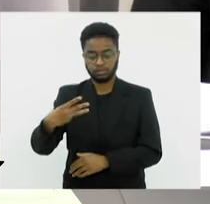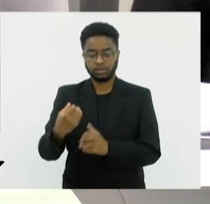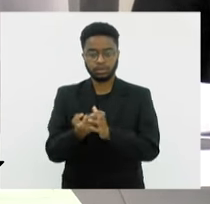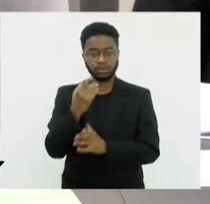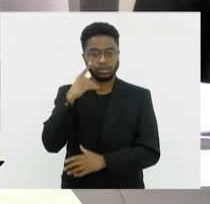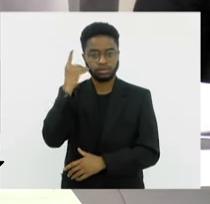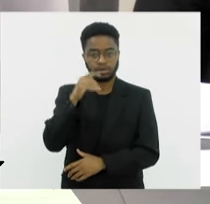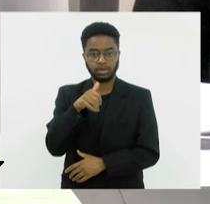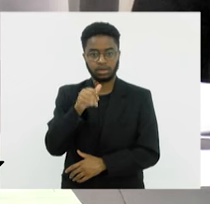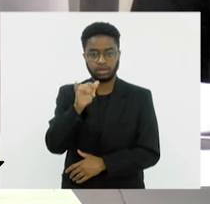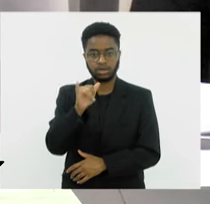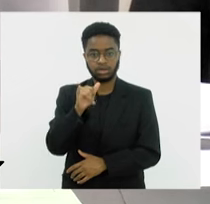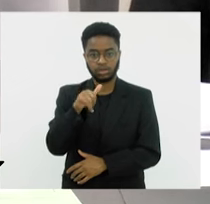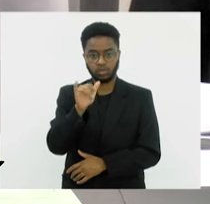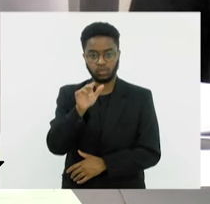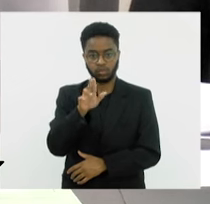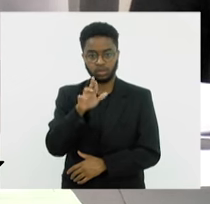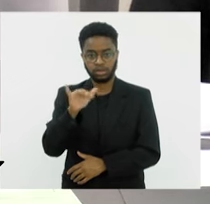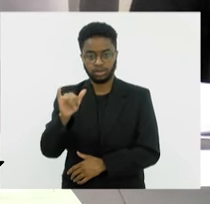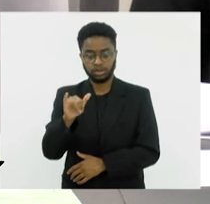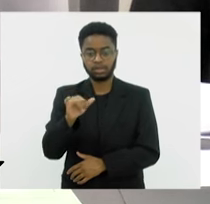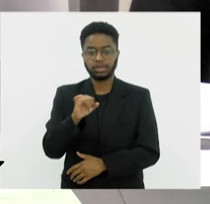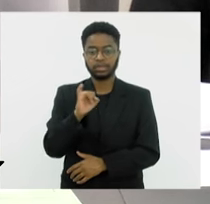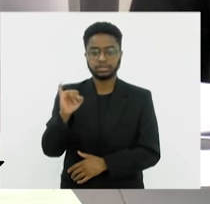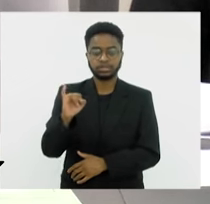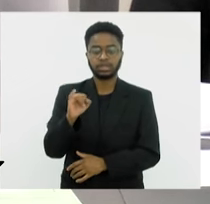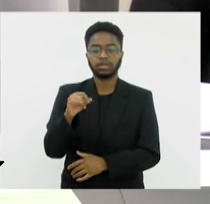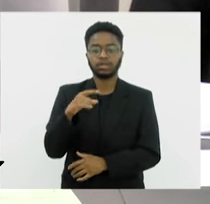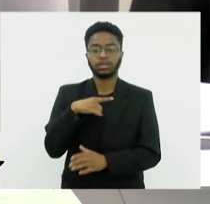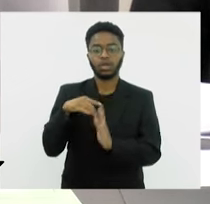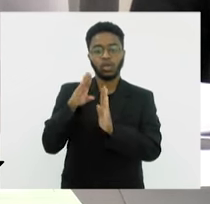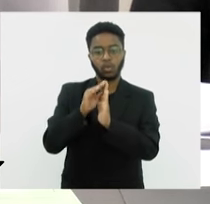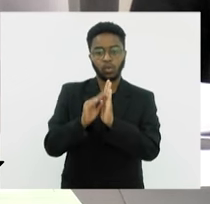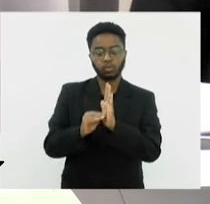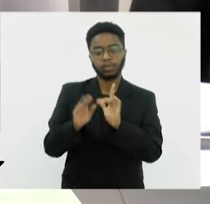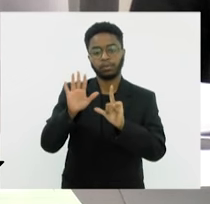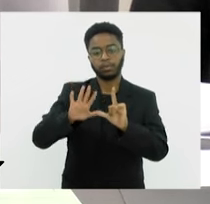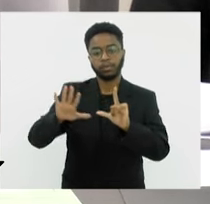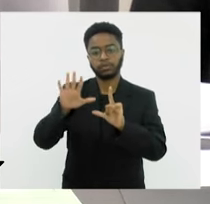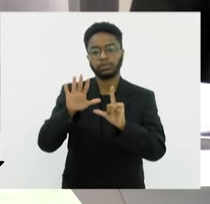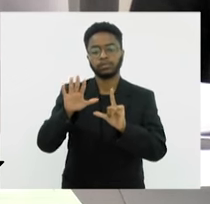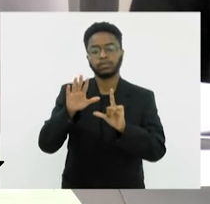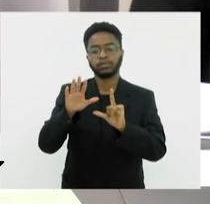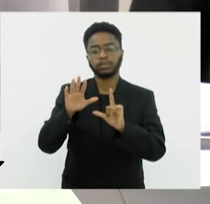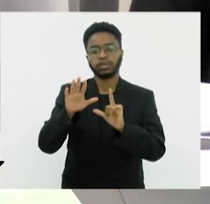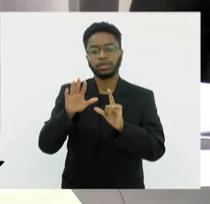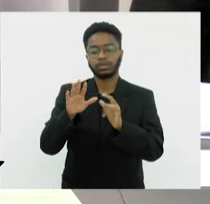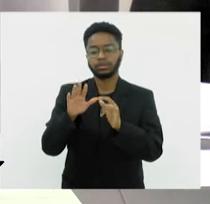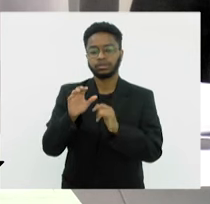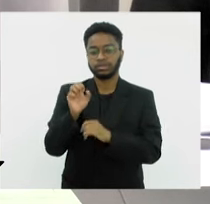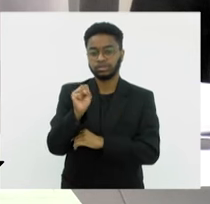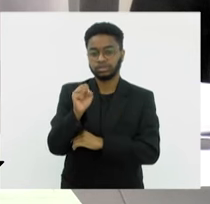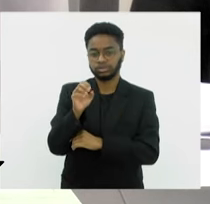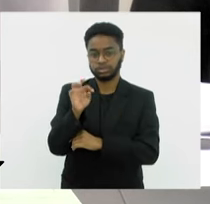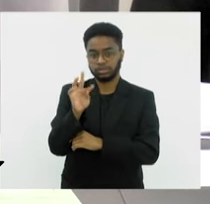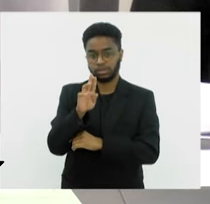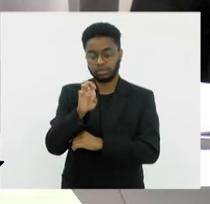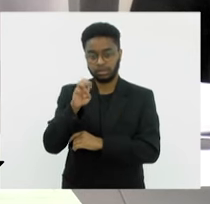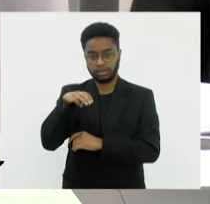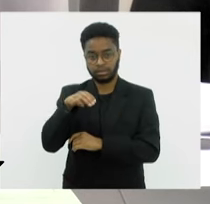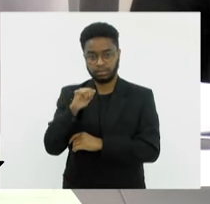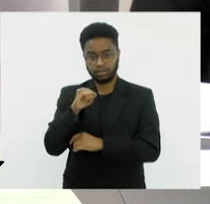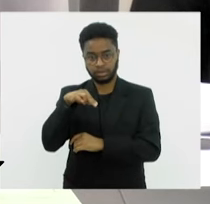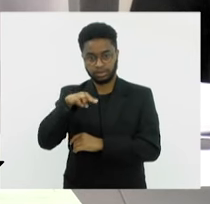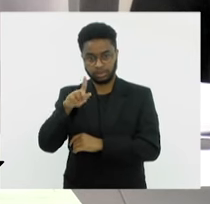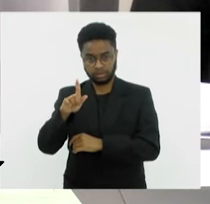veda provedores de conteúdo sob demanda, plataformas de streaming, realizarem cobrança adicional pelo acesso e endereço